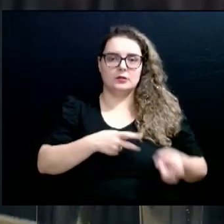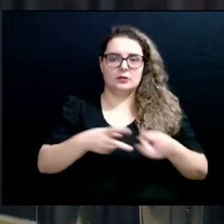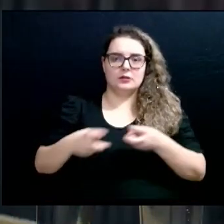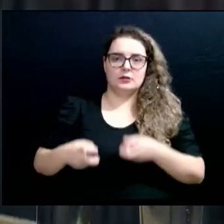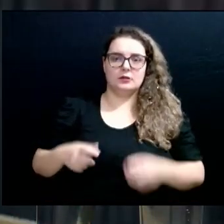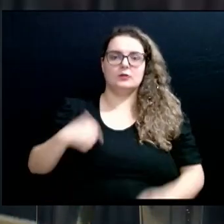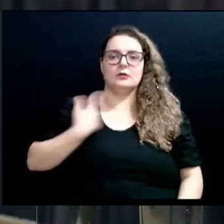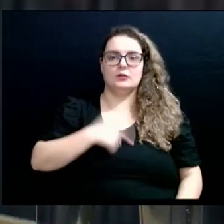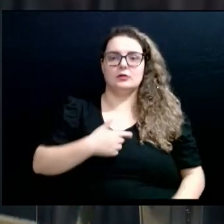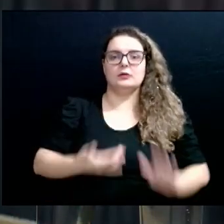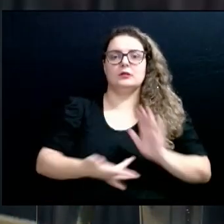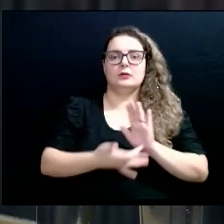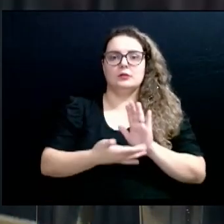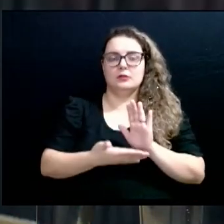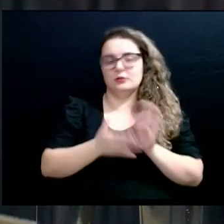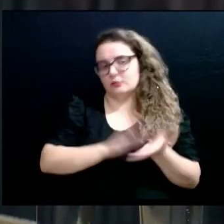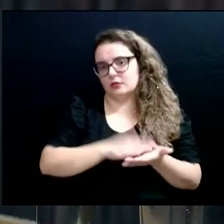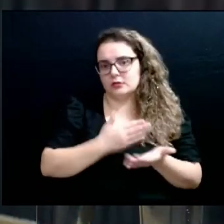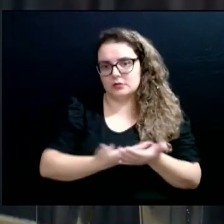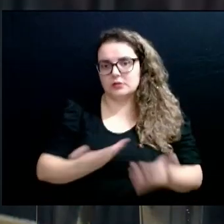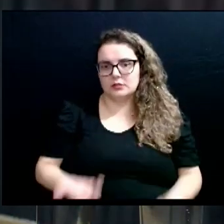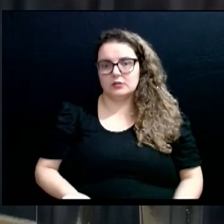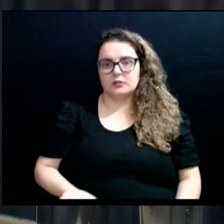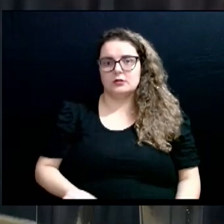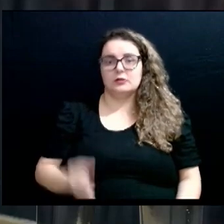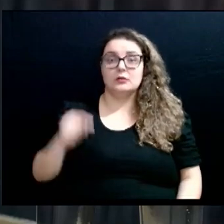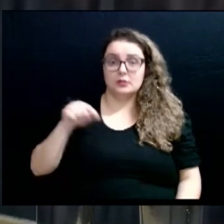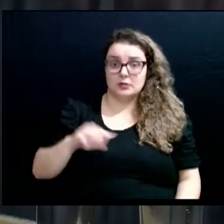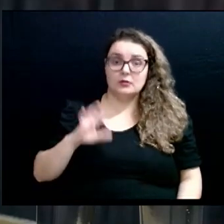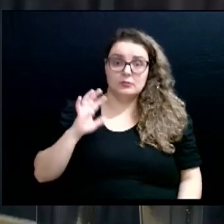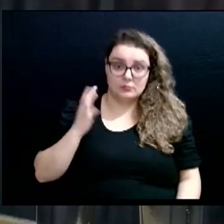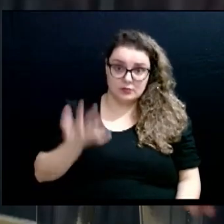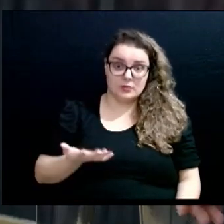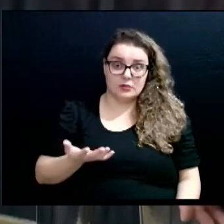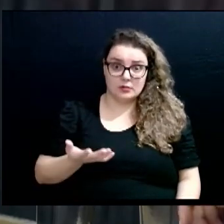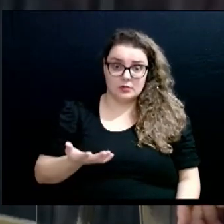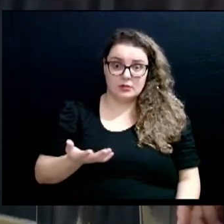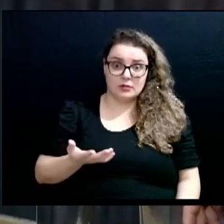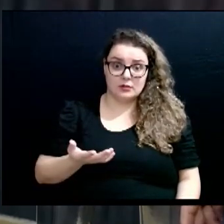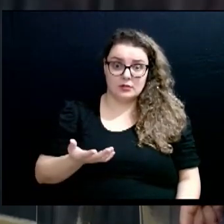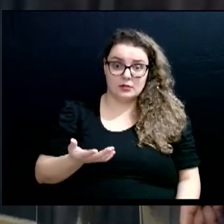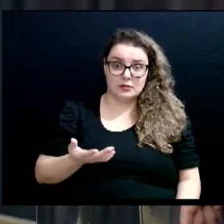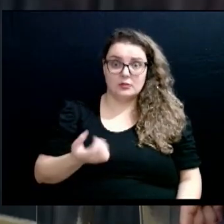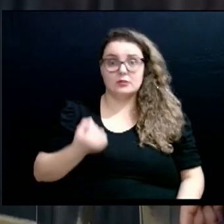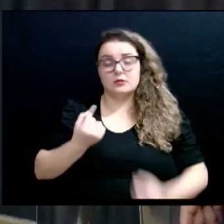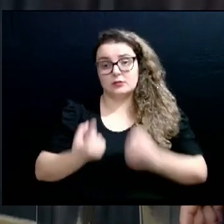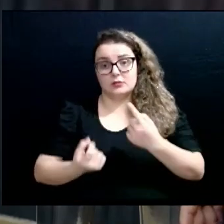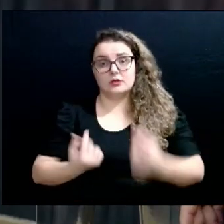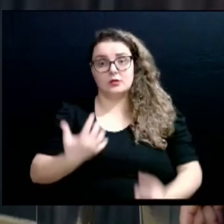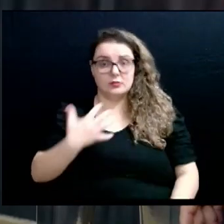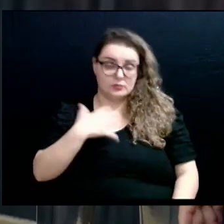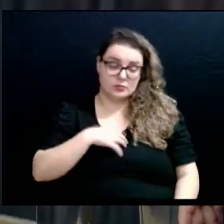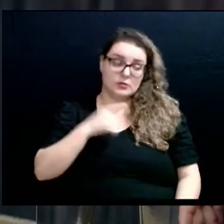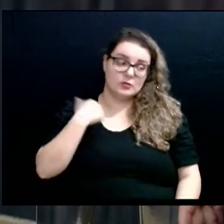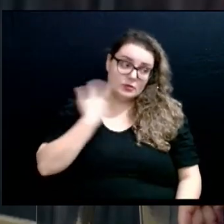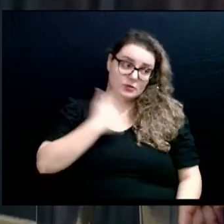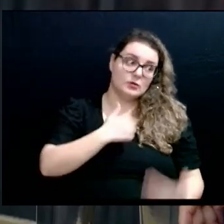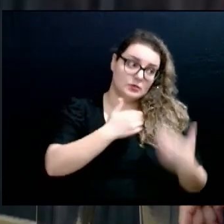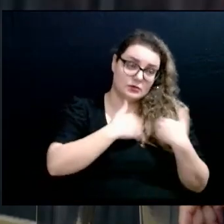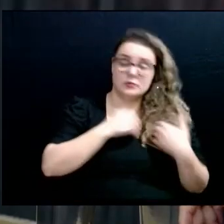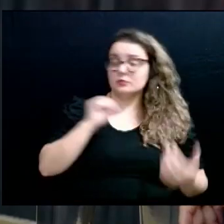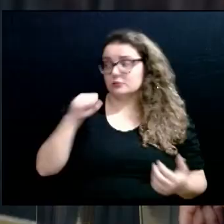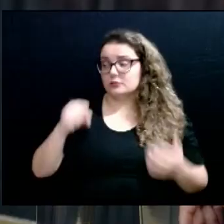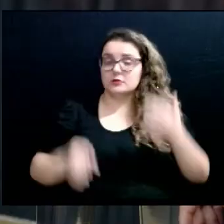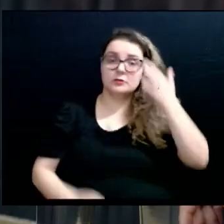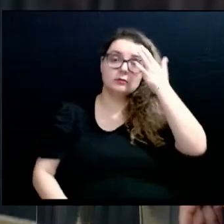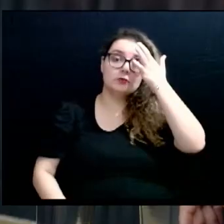interpretação de que aquilo que aconteceu, de alguma forma, é nossa responsabilidade, né? E